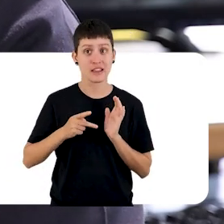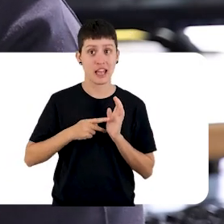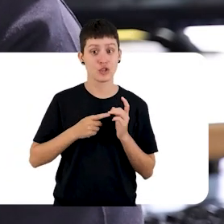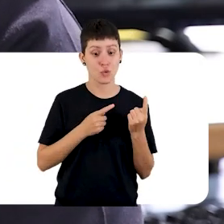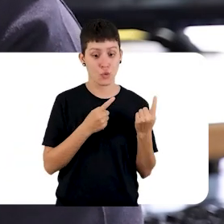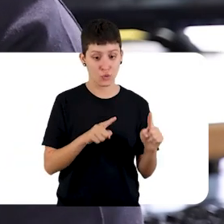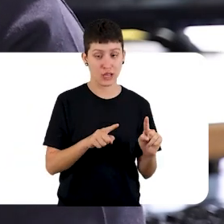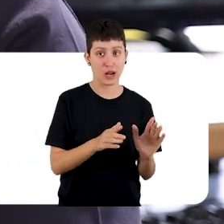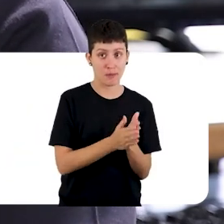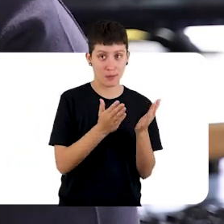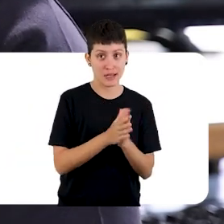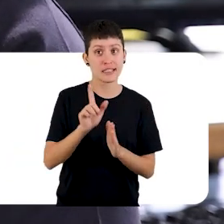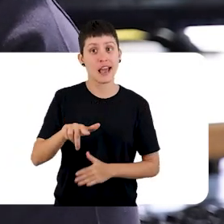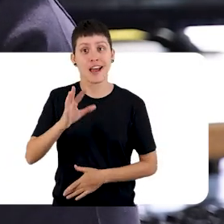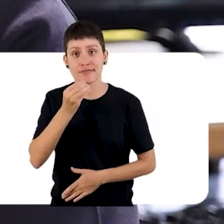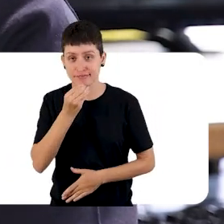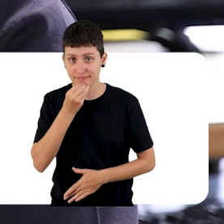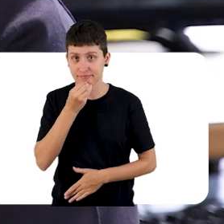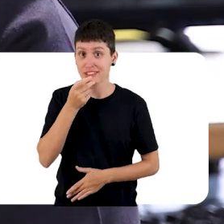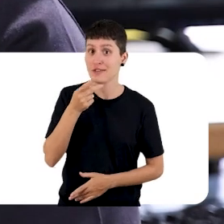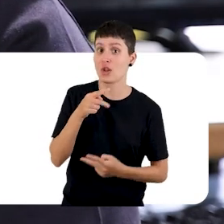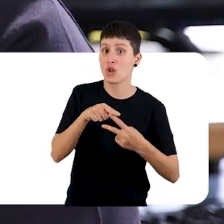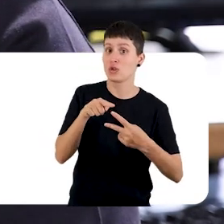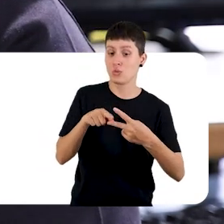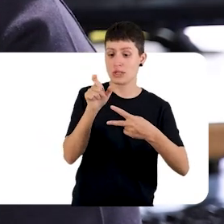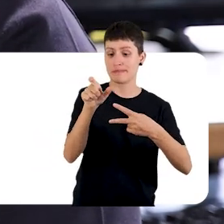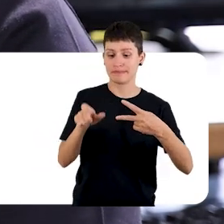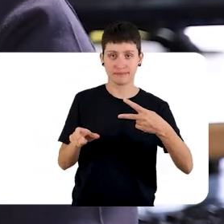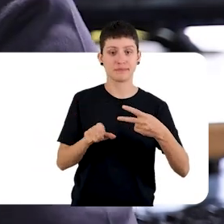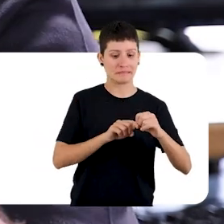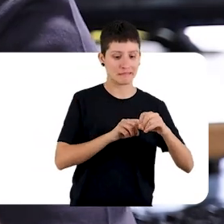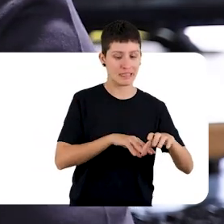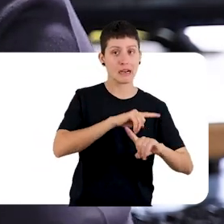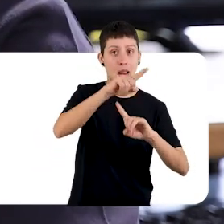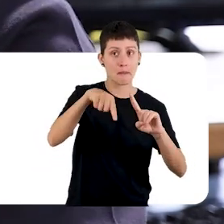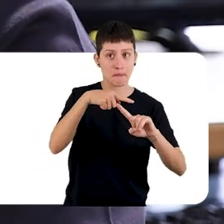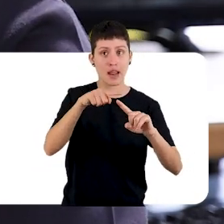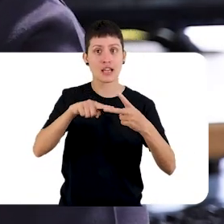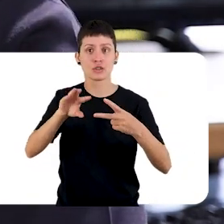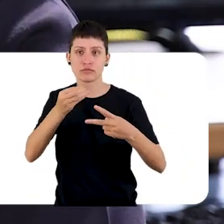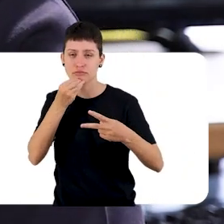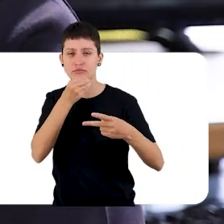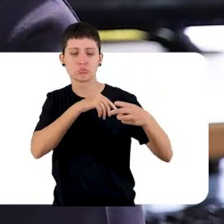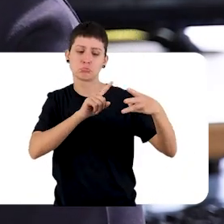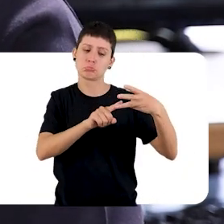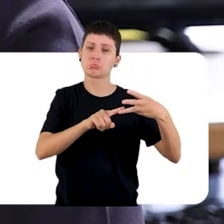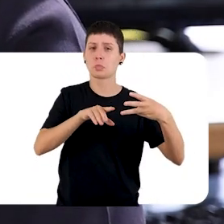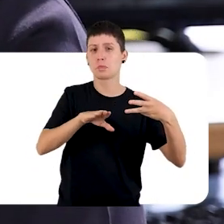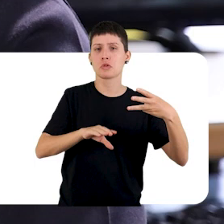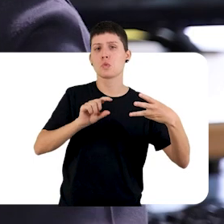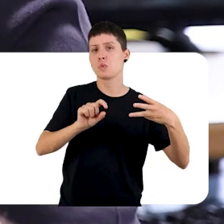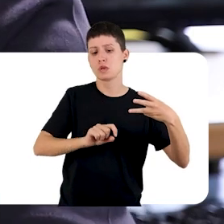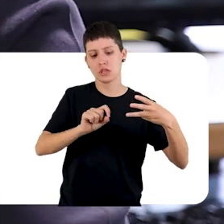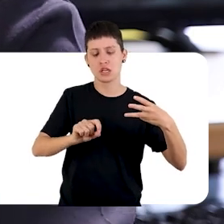gente pensa muito parecido: educação, oportunidade, e o terceiro item seria,